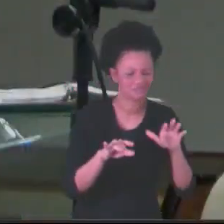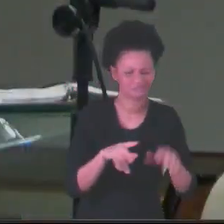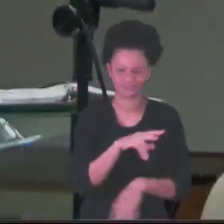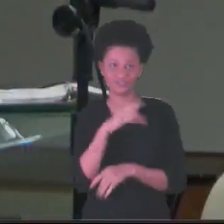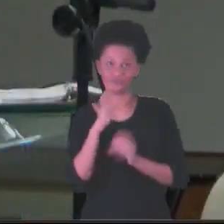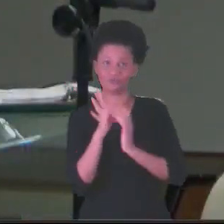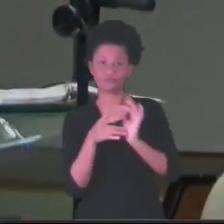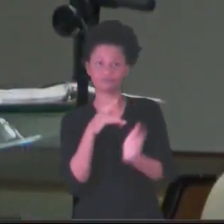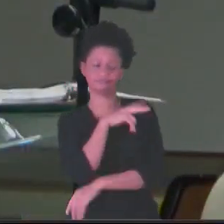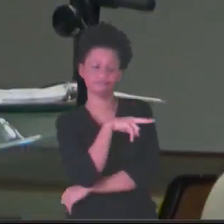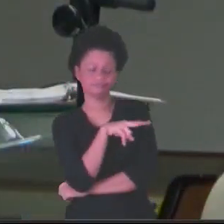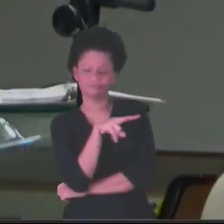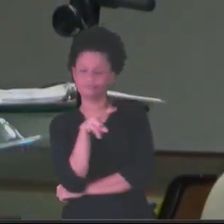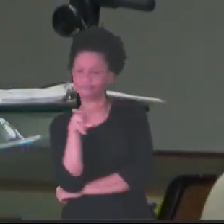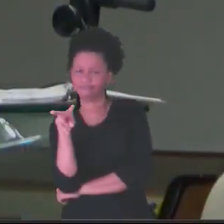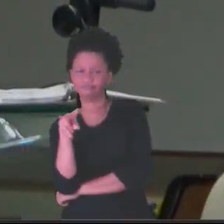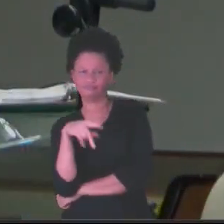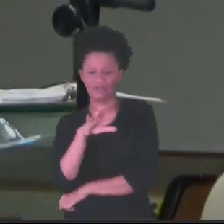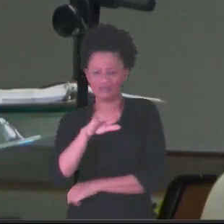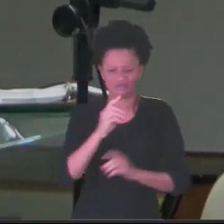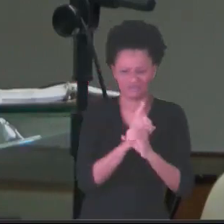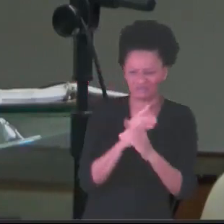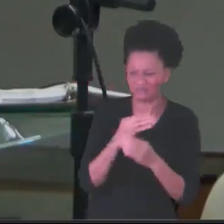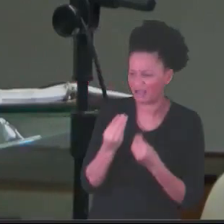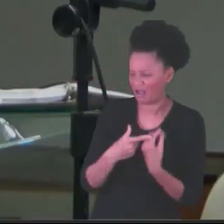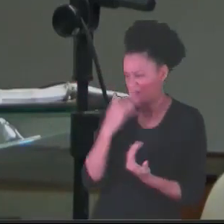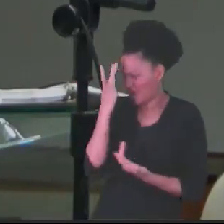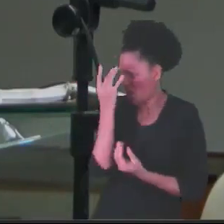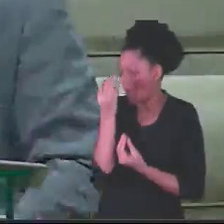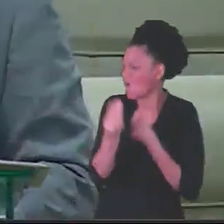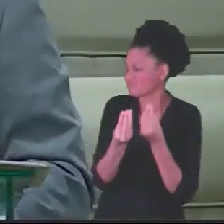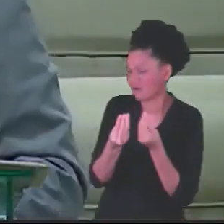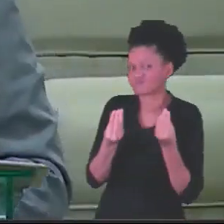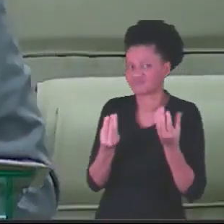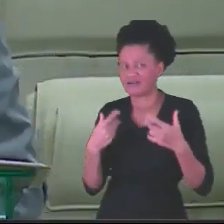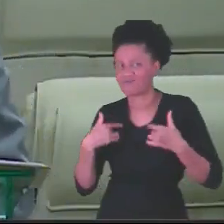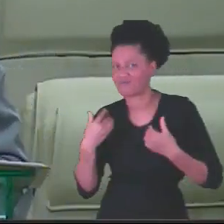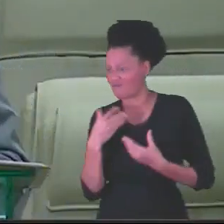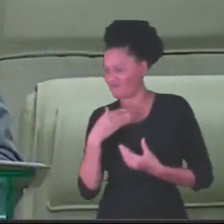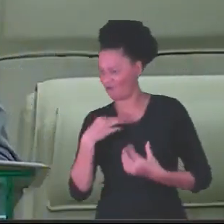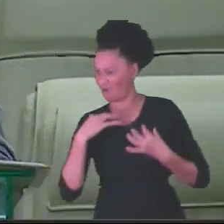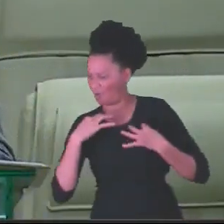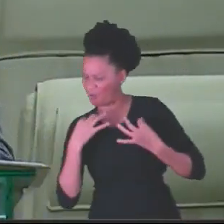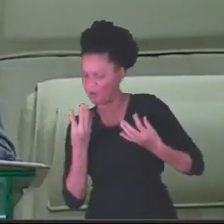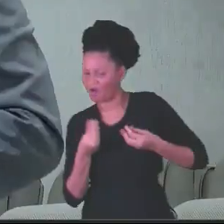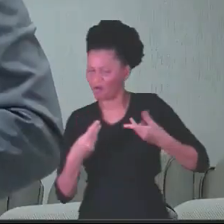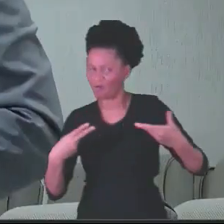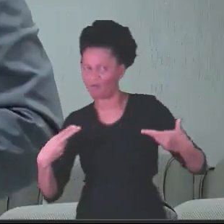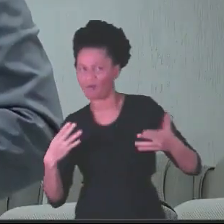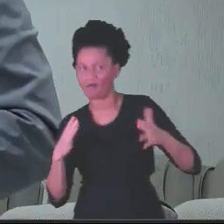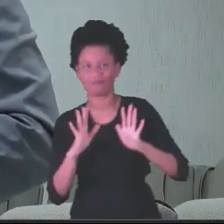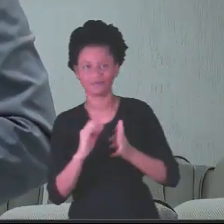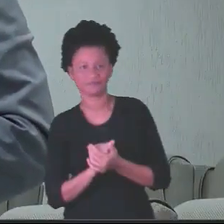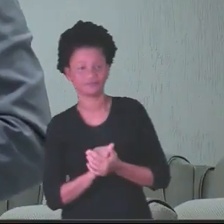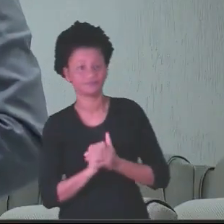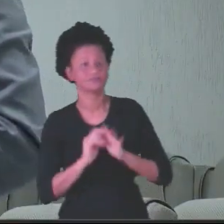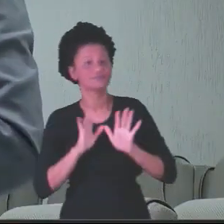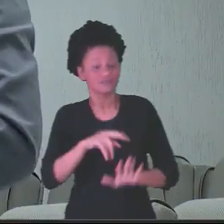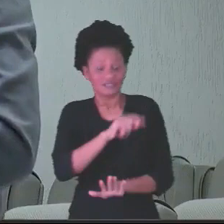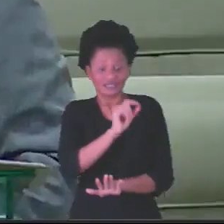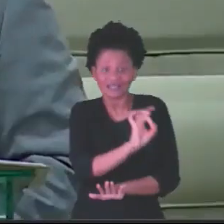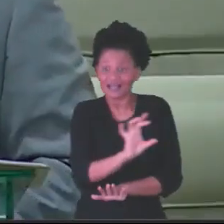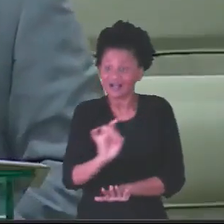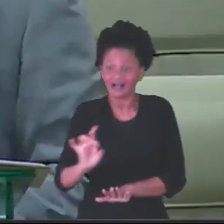preocupado com a vida cotidiana e já preocupação deles irmãos